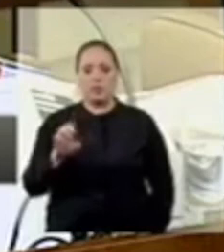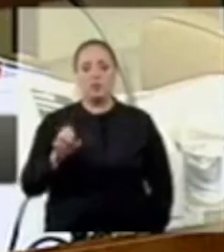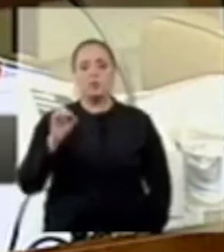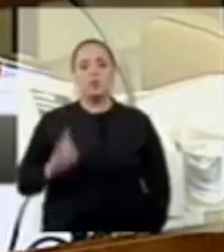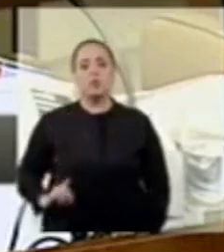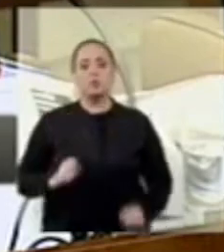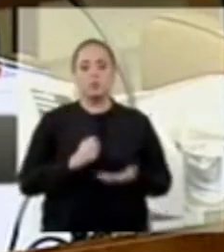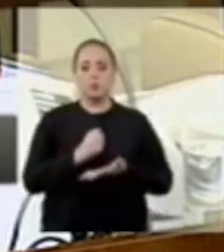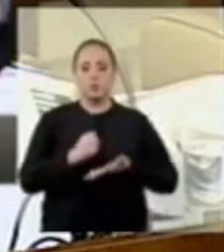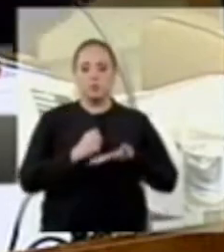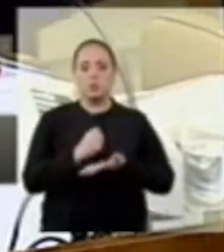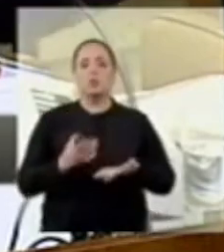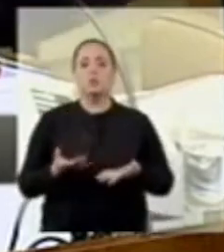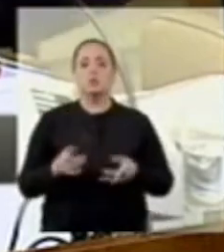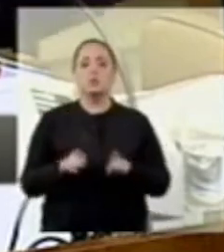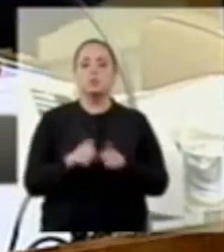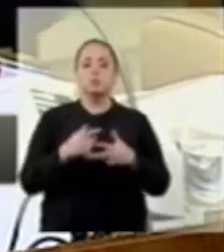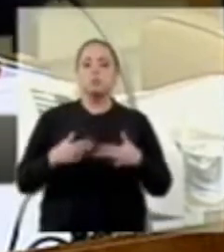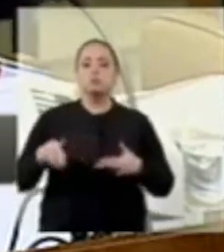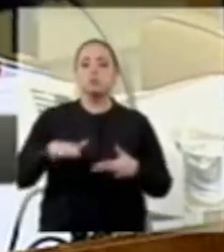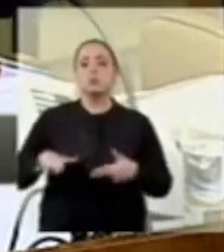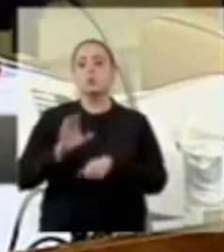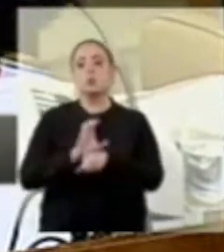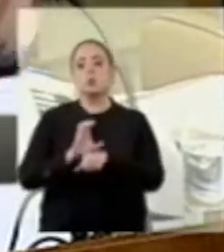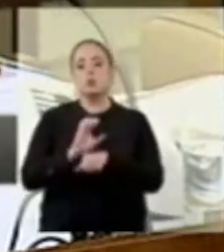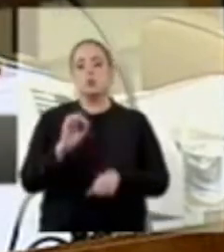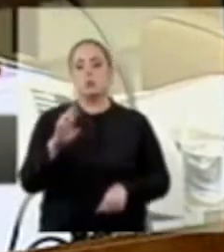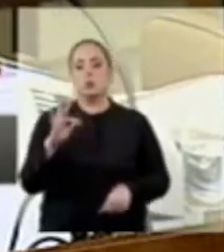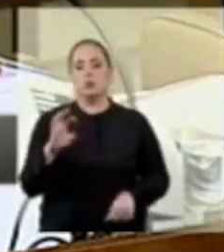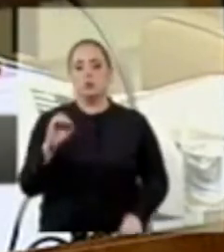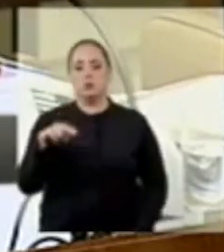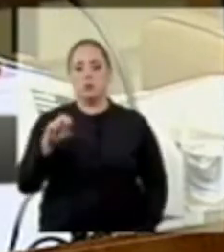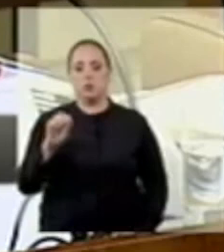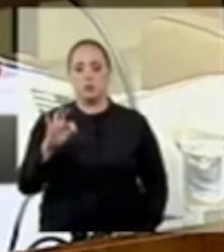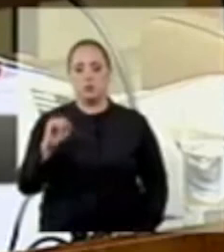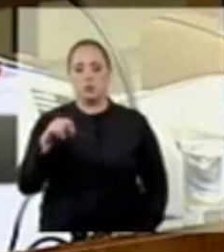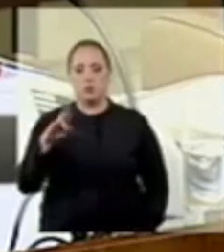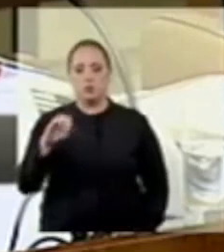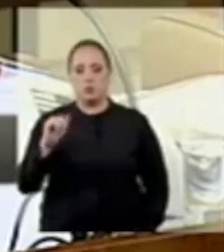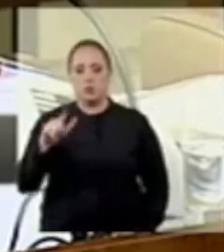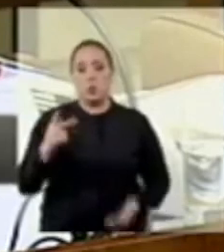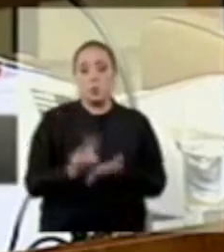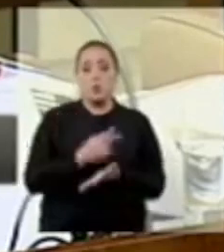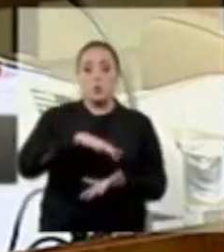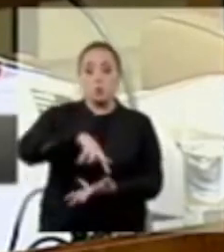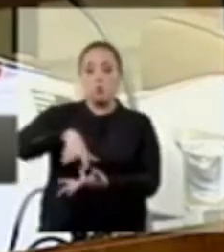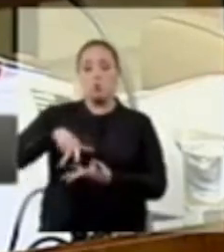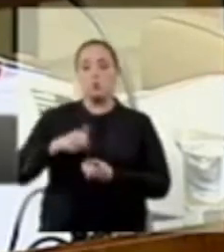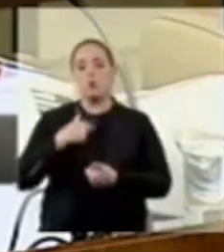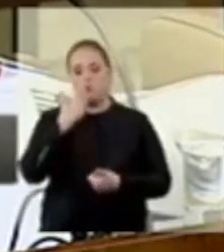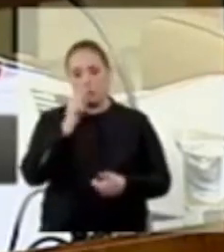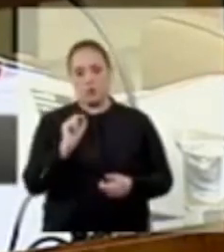e uma certa a ascensão funcional das cortes funcionário fenômeno foi em todo mundo e acho que